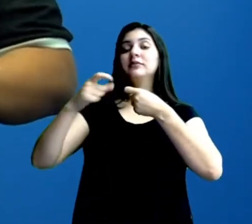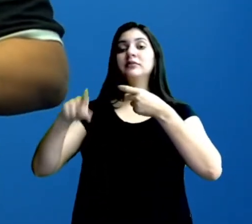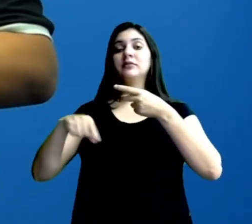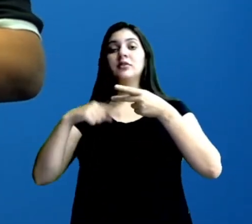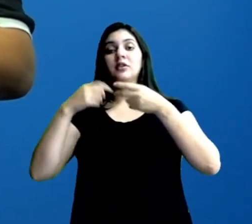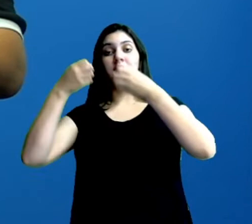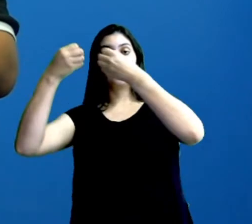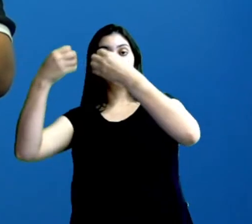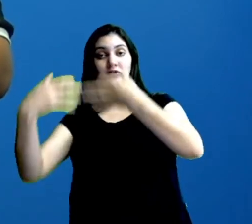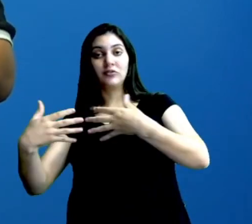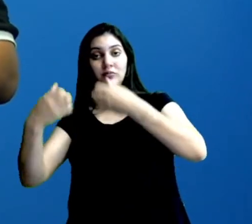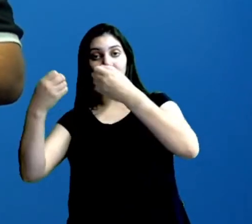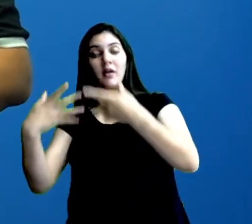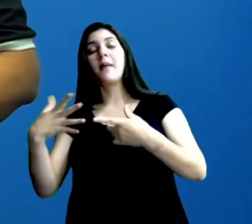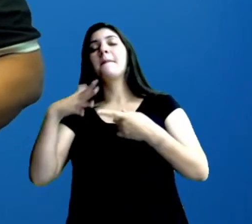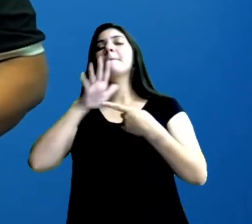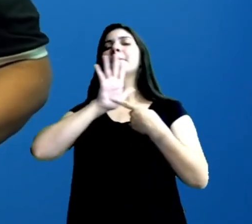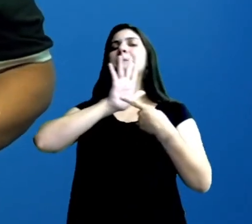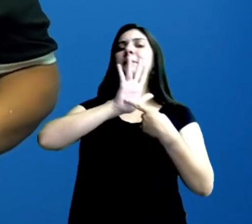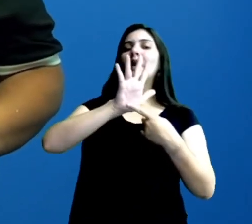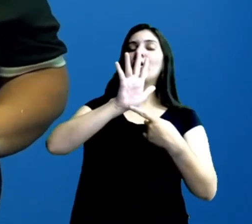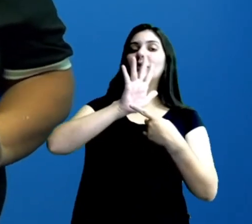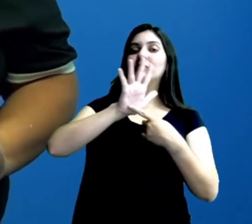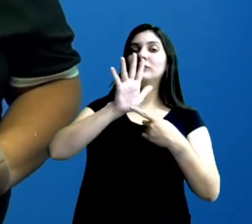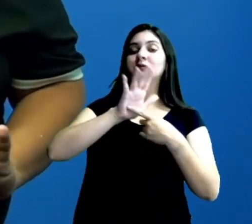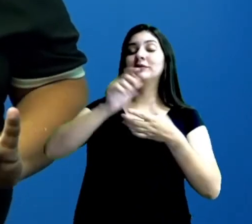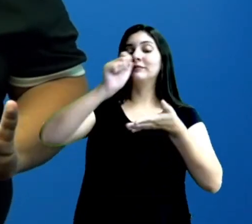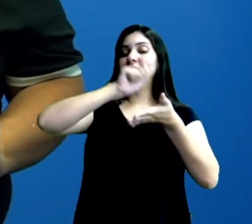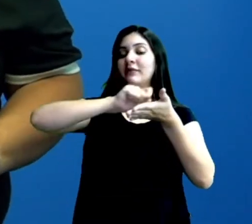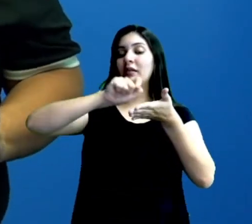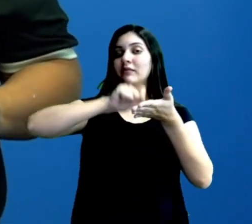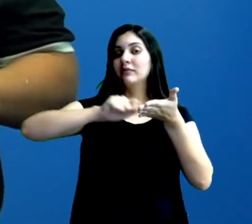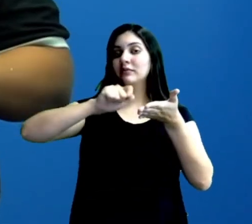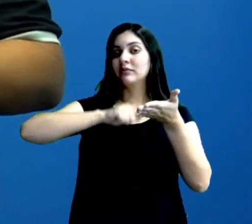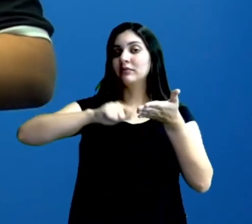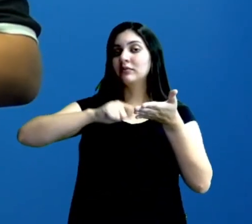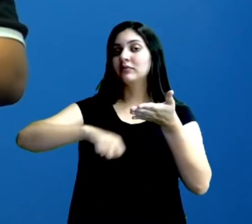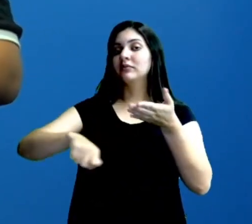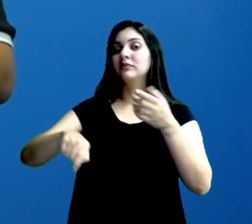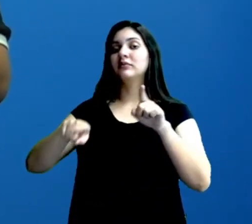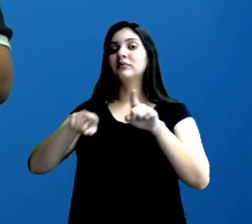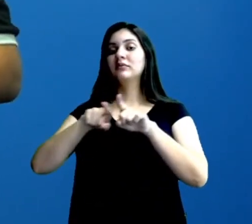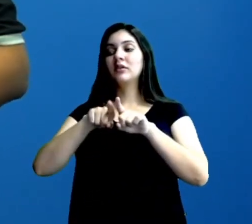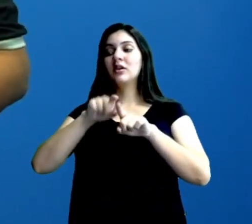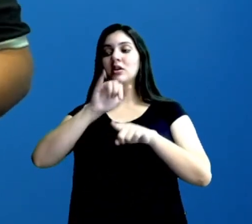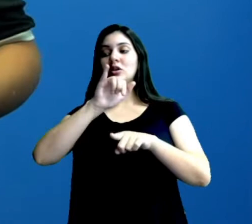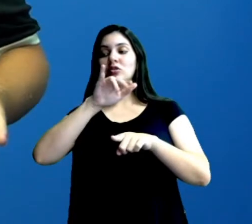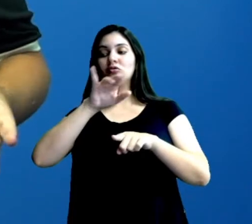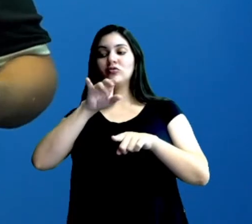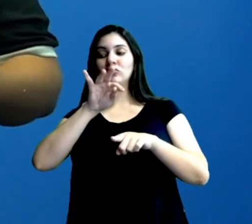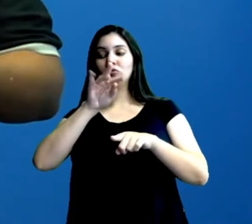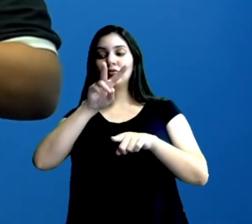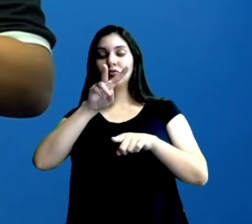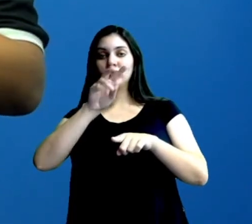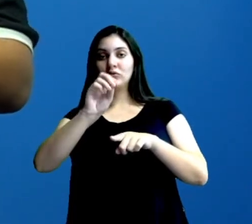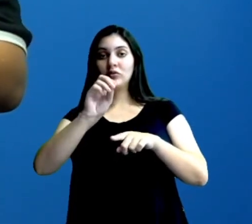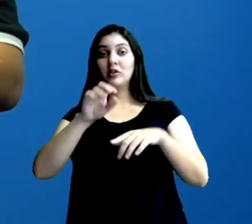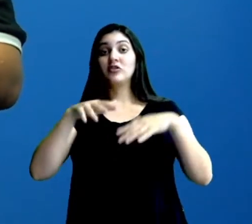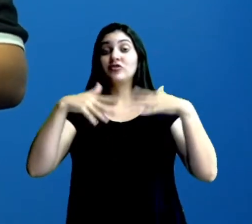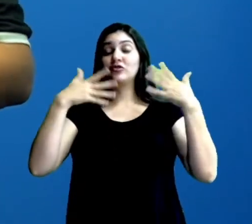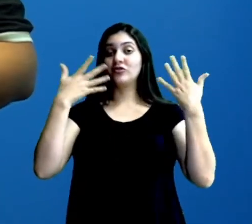argumentativo, expositivo, descritivo e injuntivo. Já os